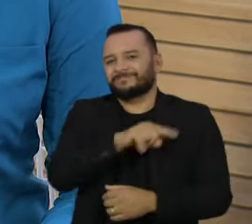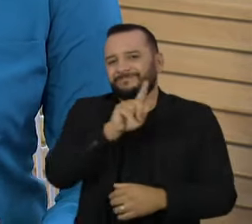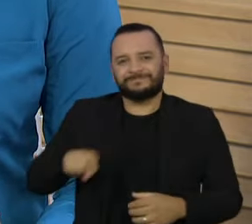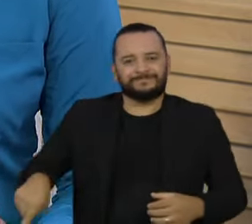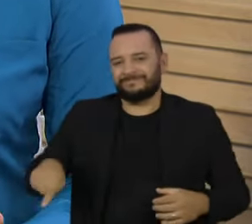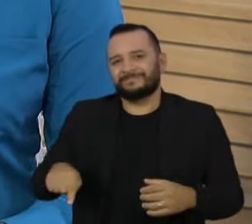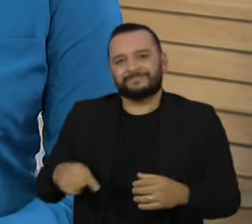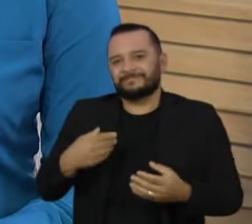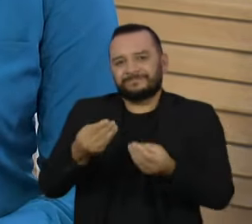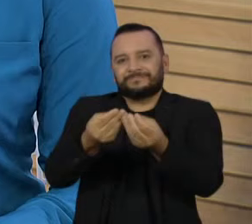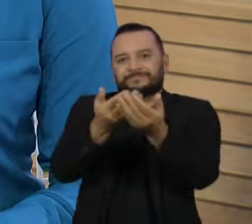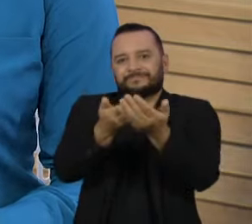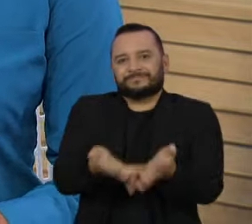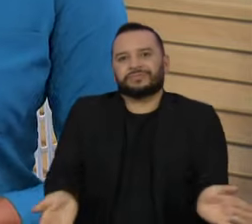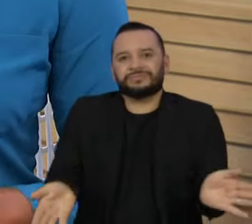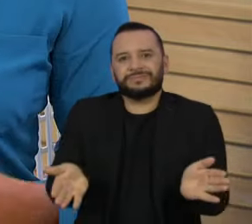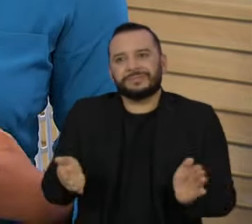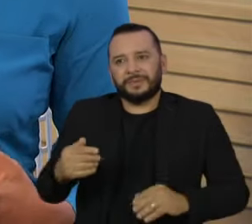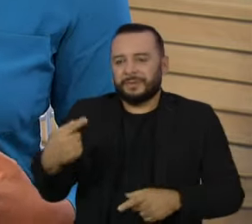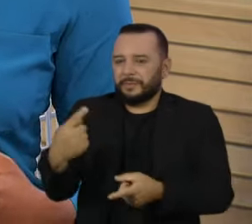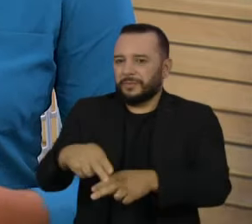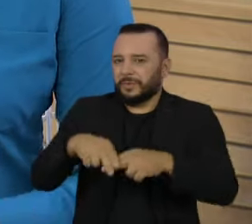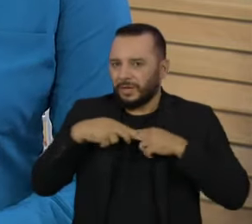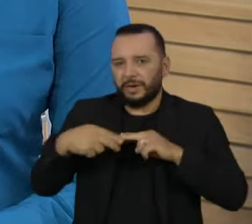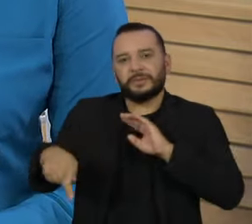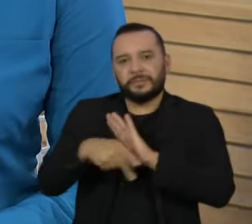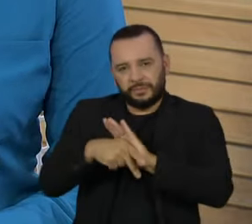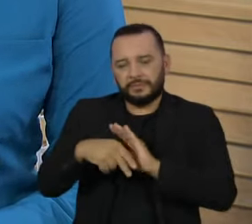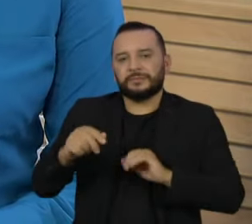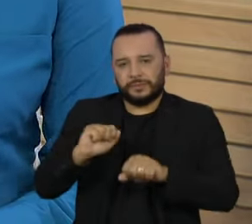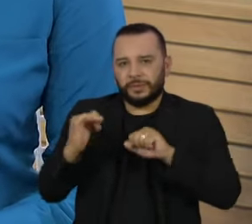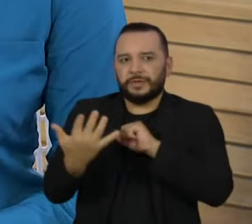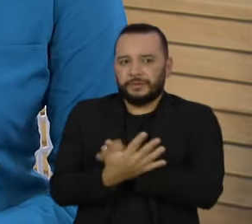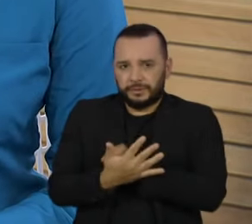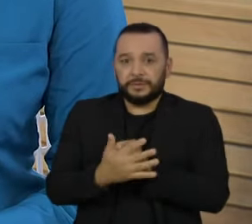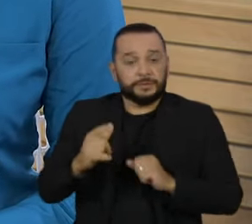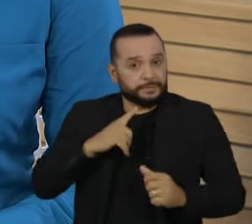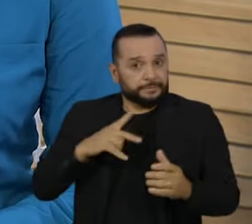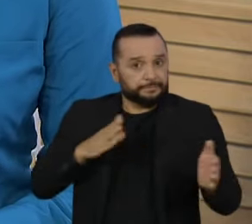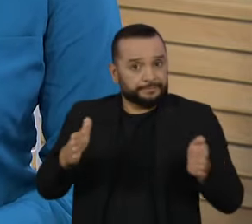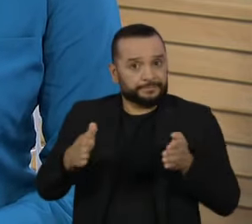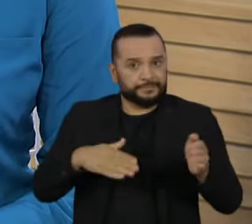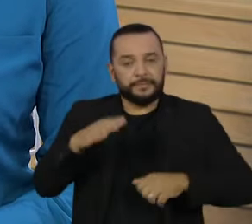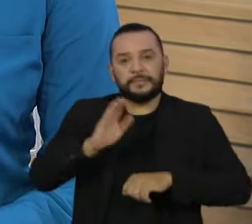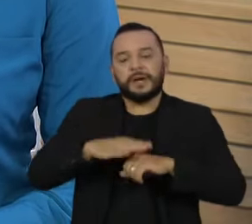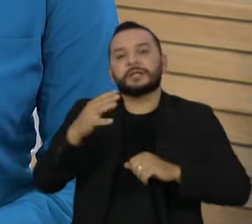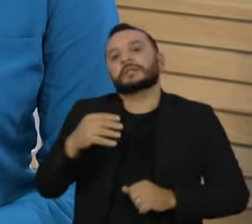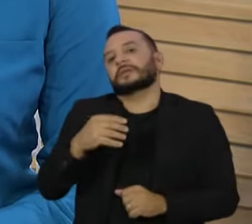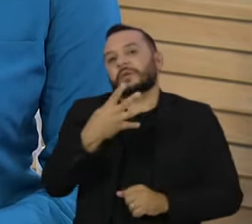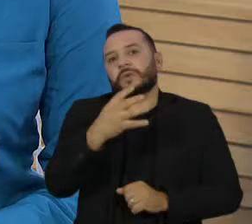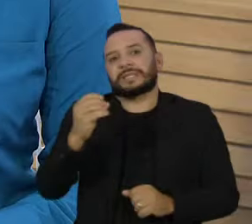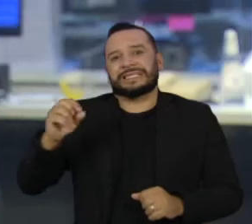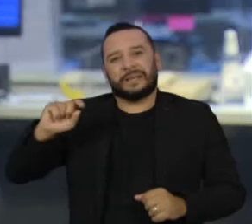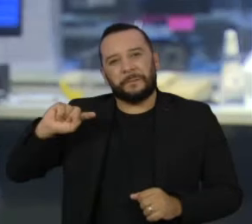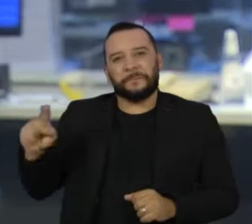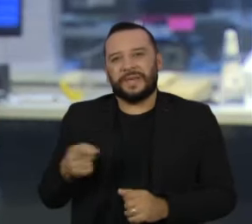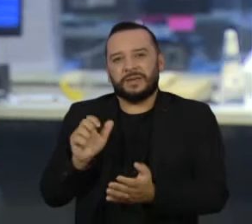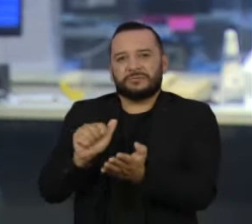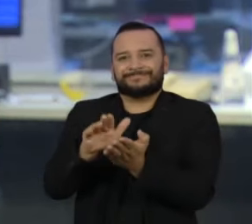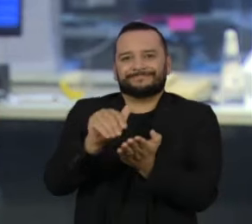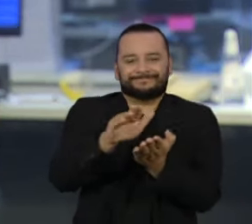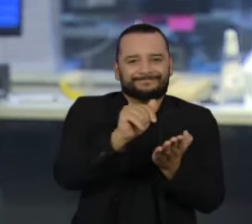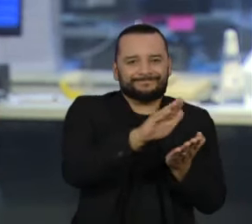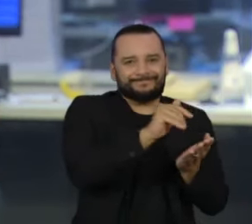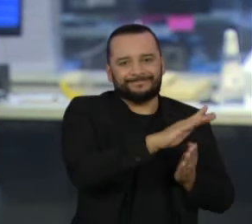São Paulo por causa da pandemia. Durante esse período, o setor registrou mais de 400 mil demissões.